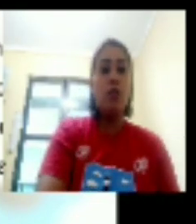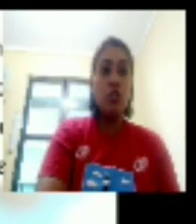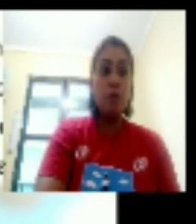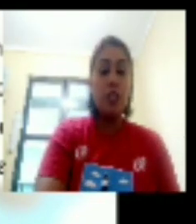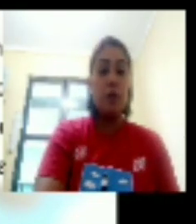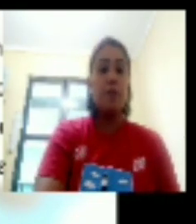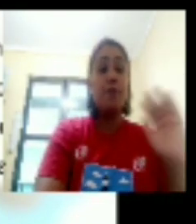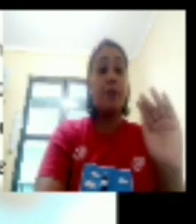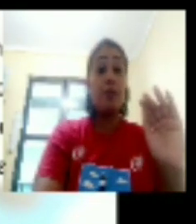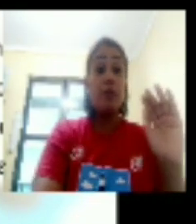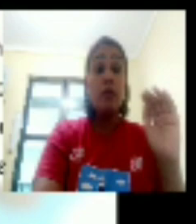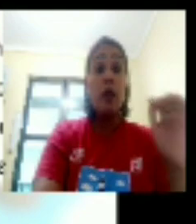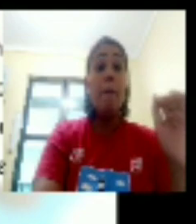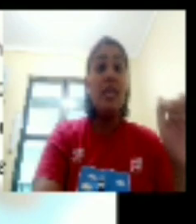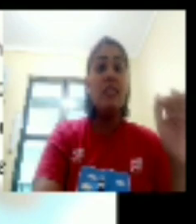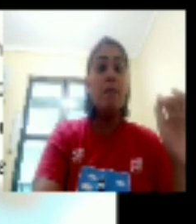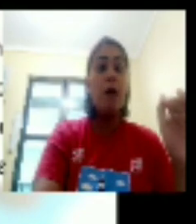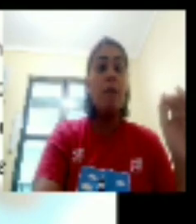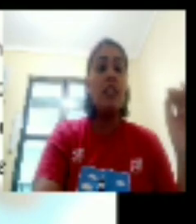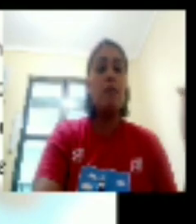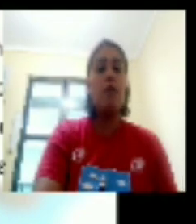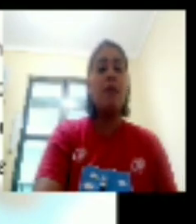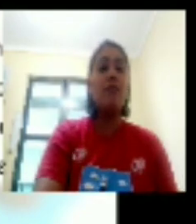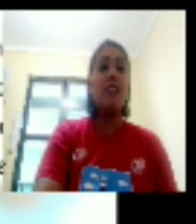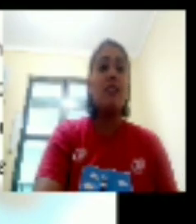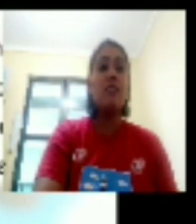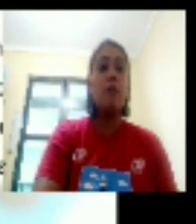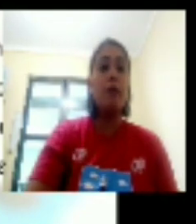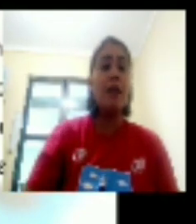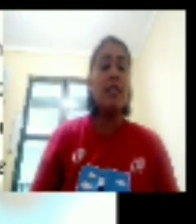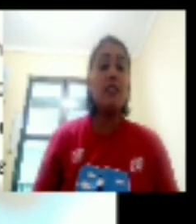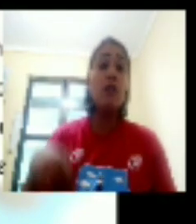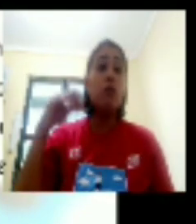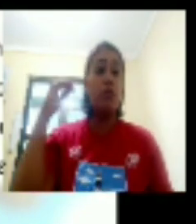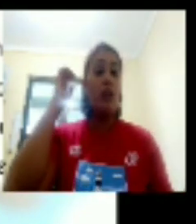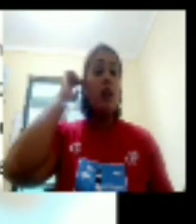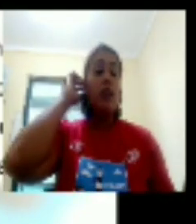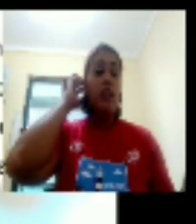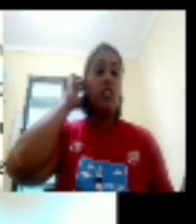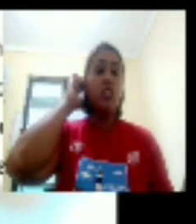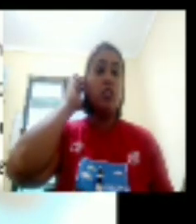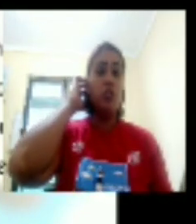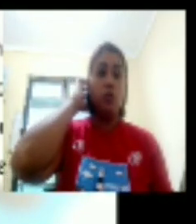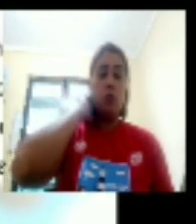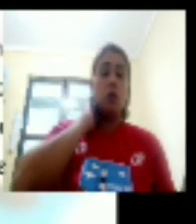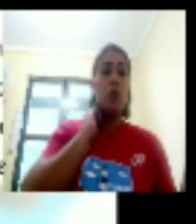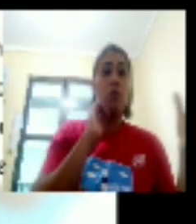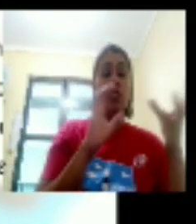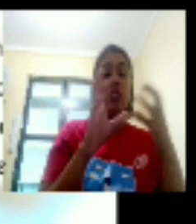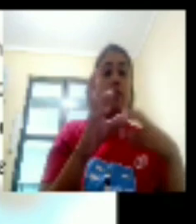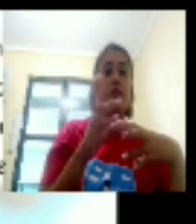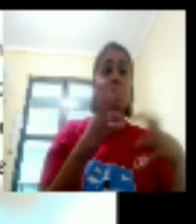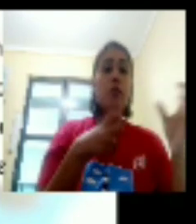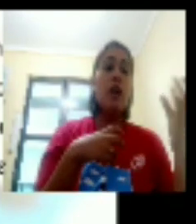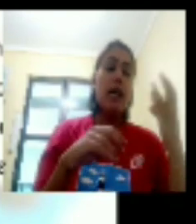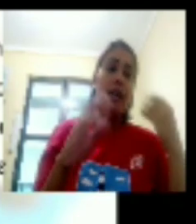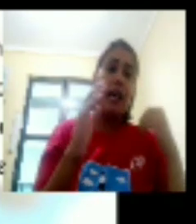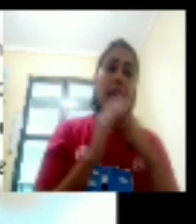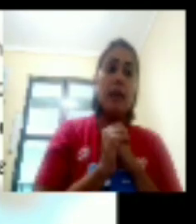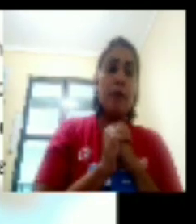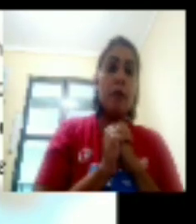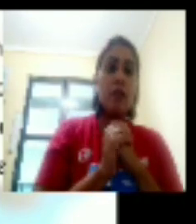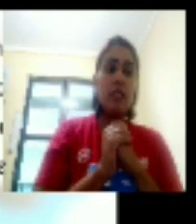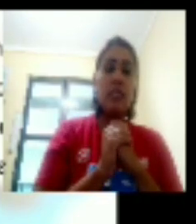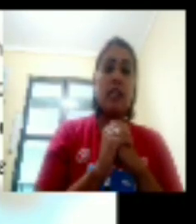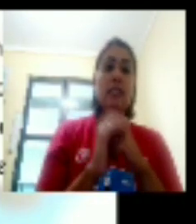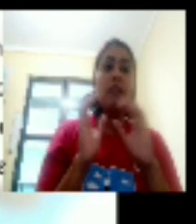ano 2000, principalmente por meio da atenção primária à saúde. E a gente estudou, quando a gente viu